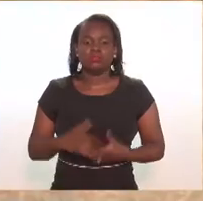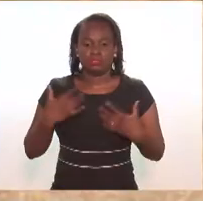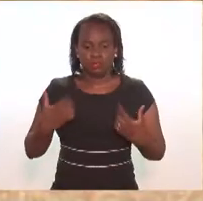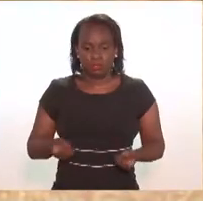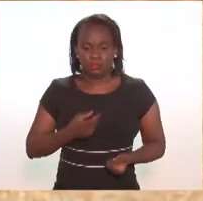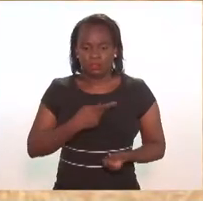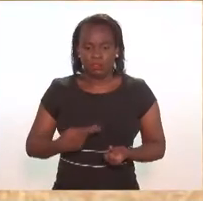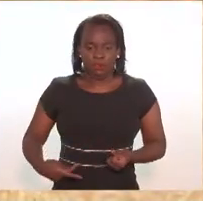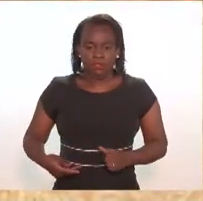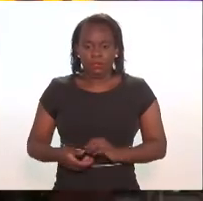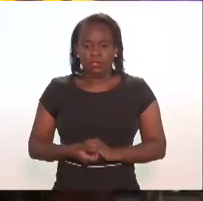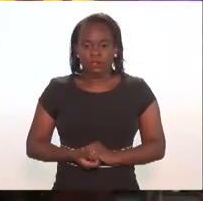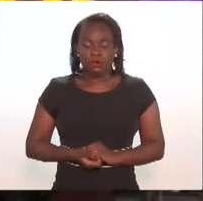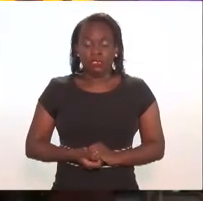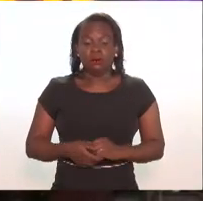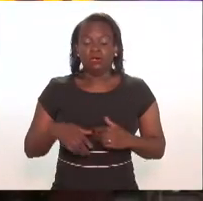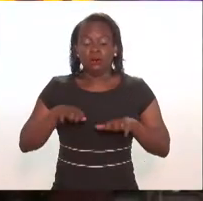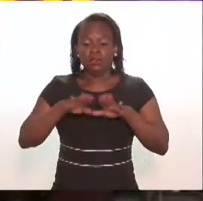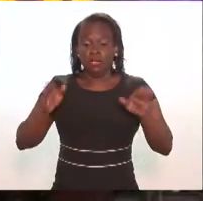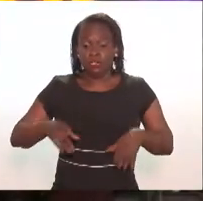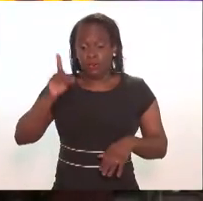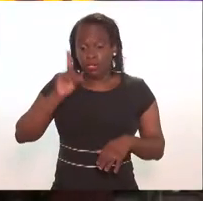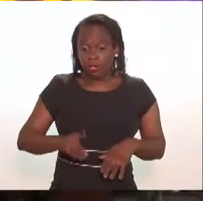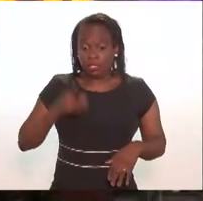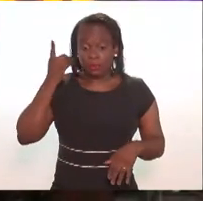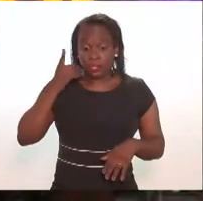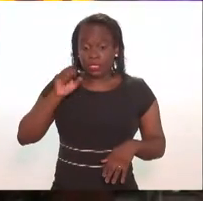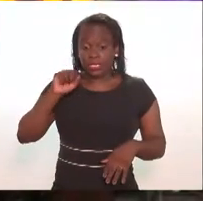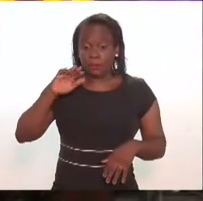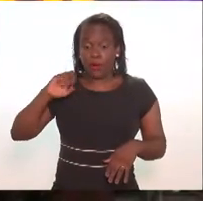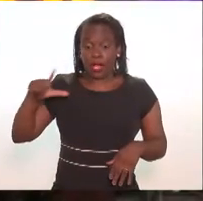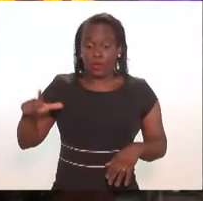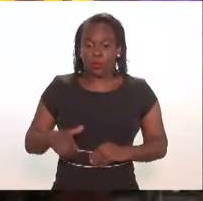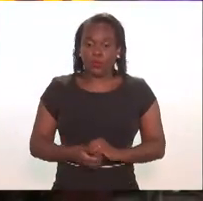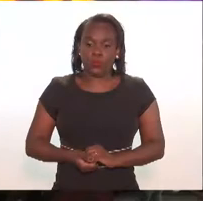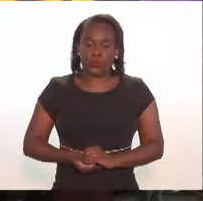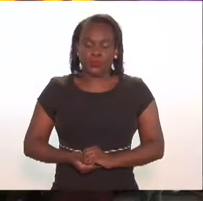Favorável, presidente. Pela mesa diretora, deputado Samuel